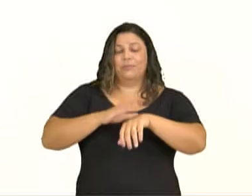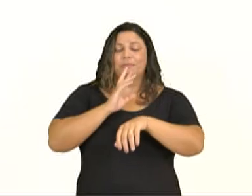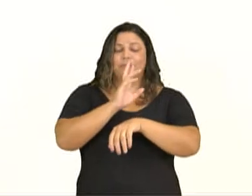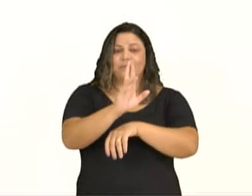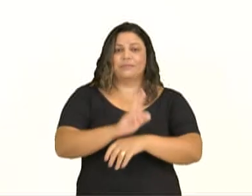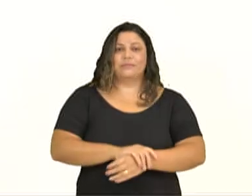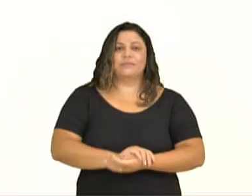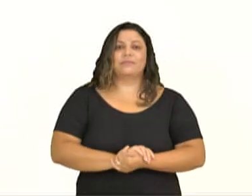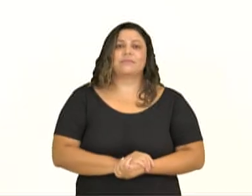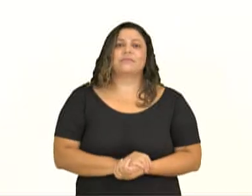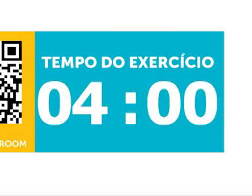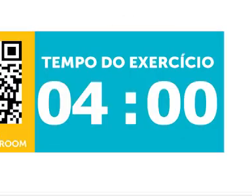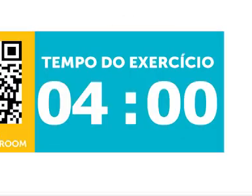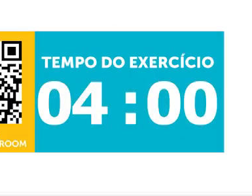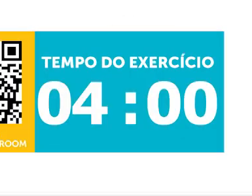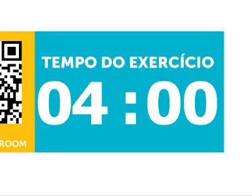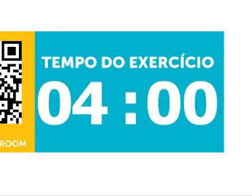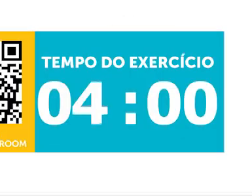resposta.